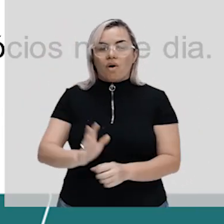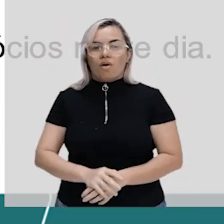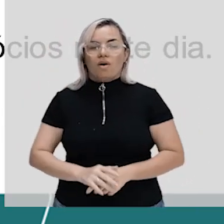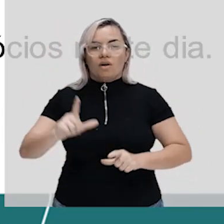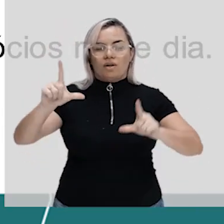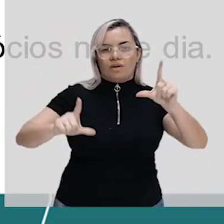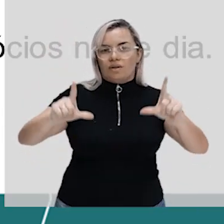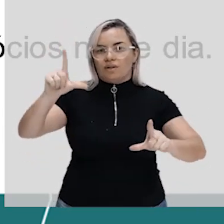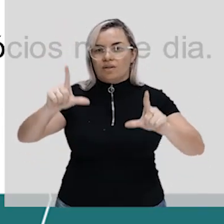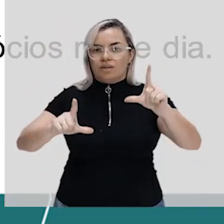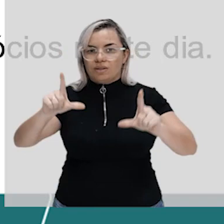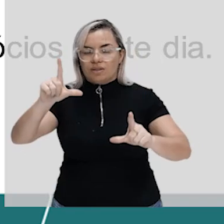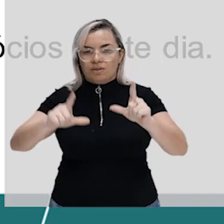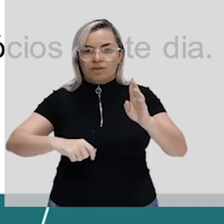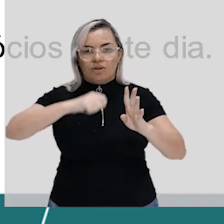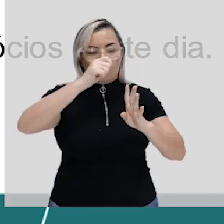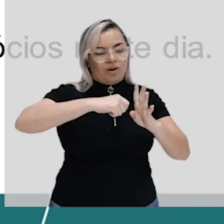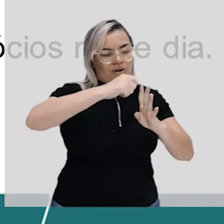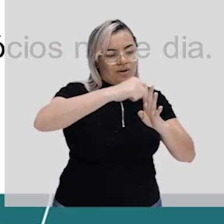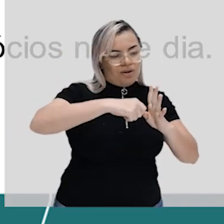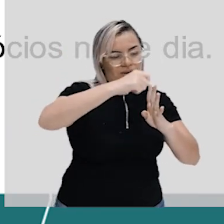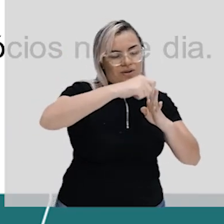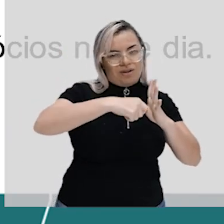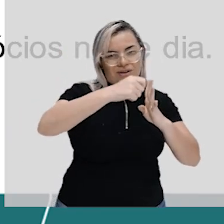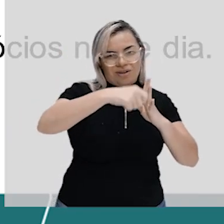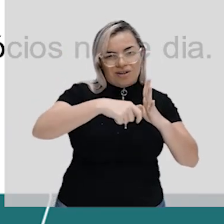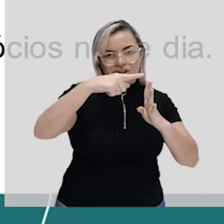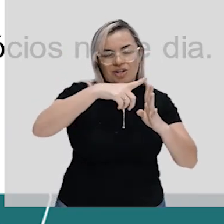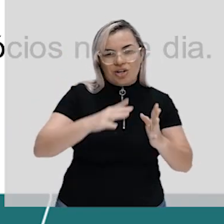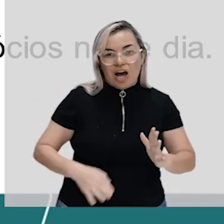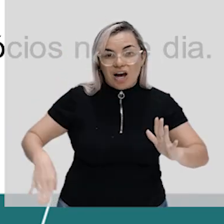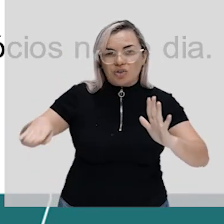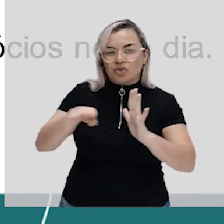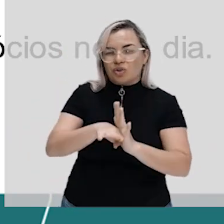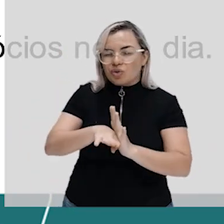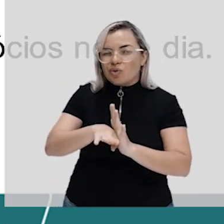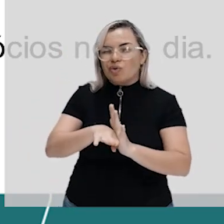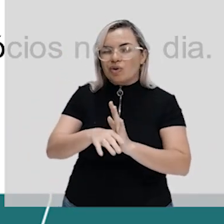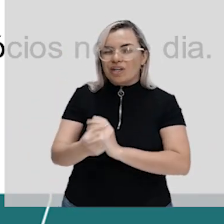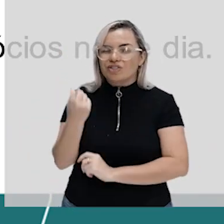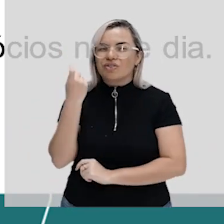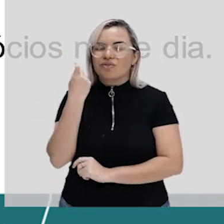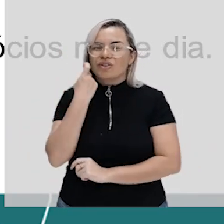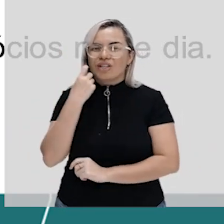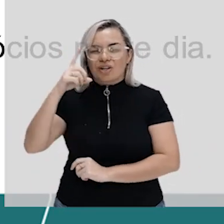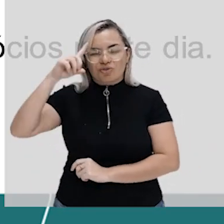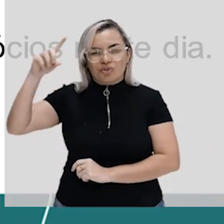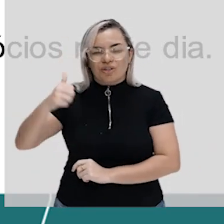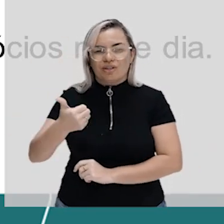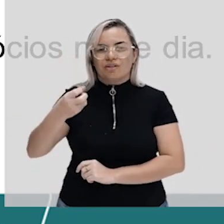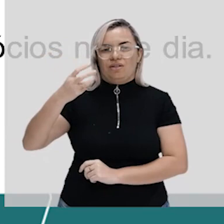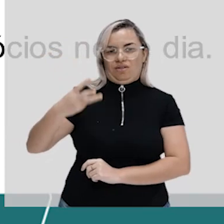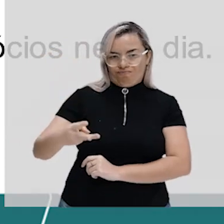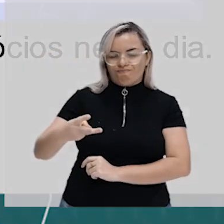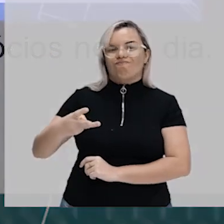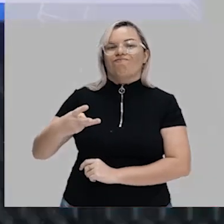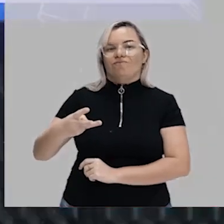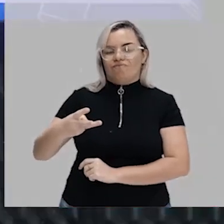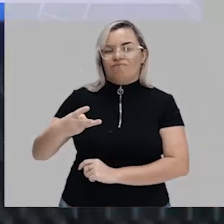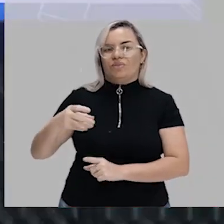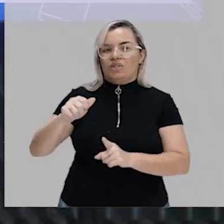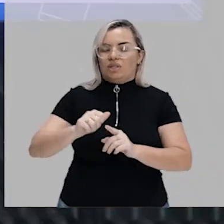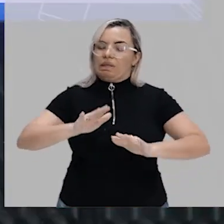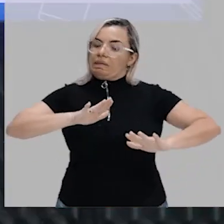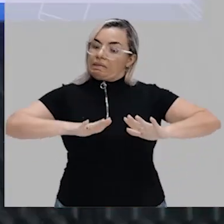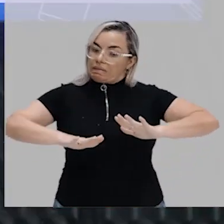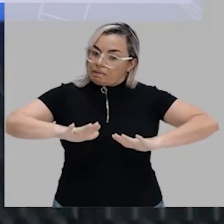né, acaba coincidindo de na sexta-feira ser o dia 13 do mês. A sexta-feira 13. E aí, pessoal,